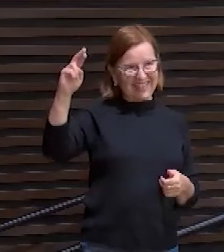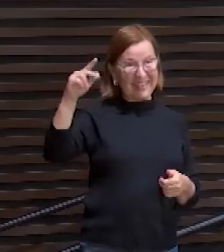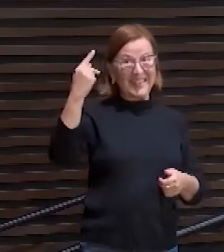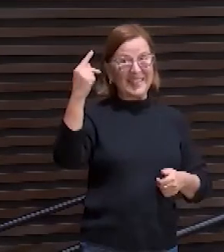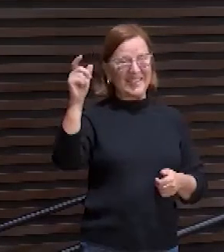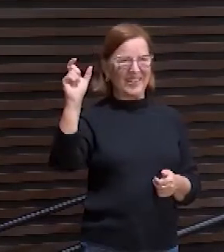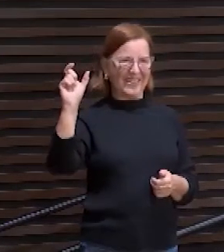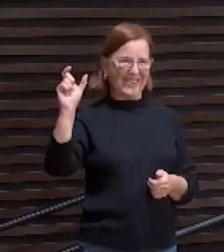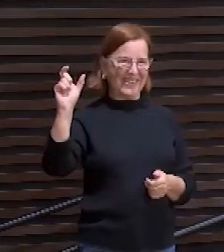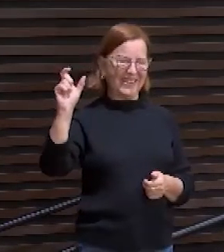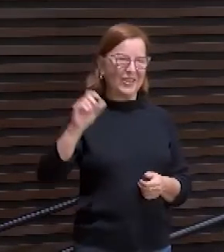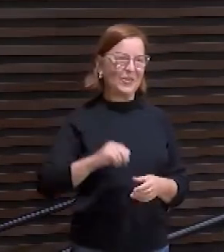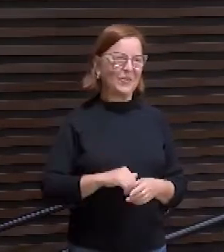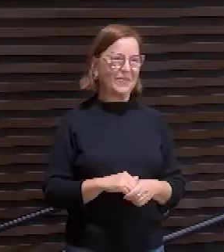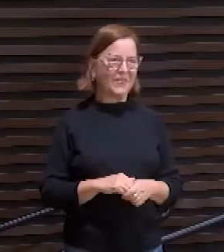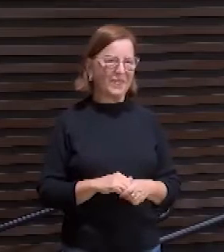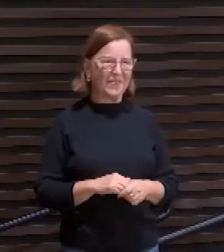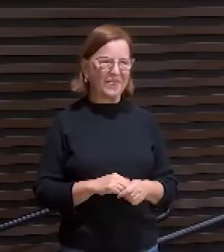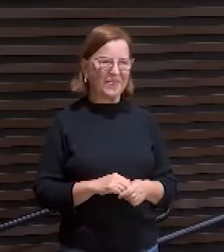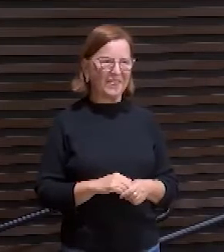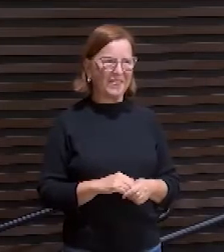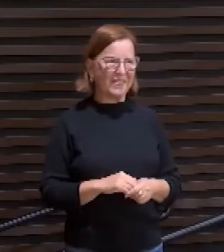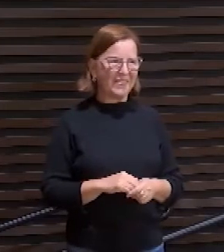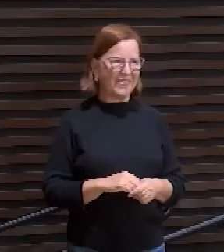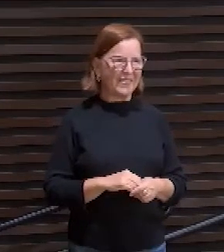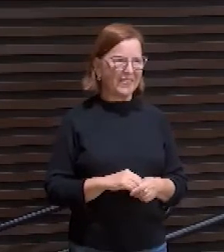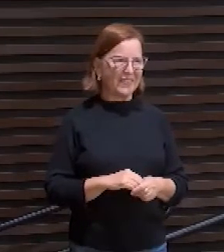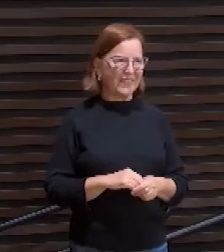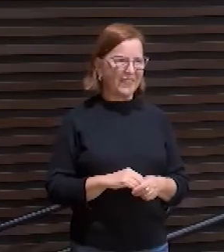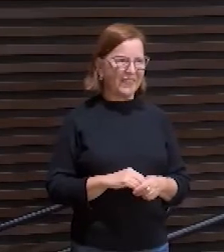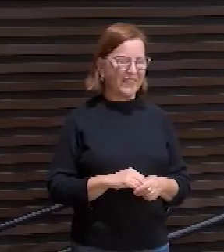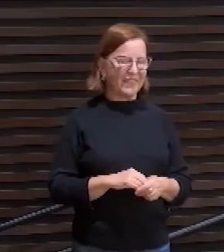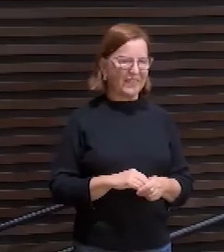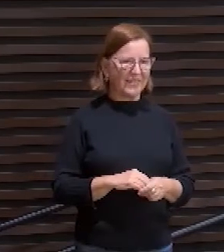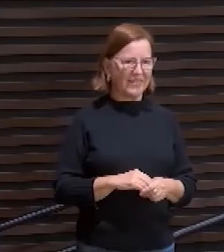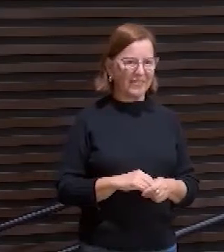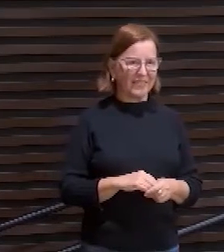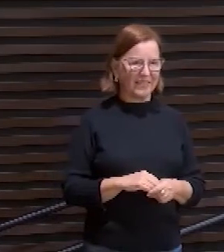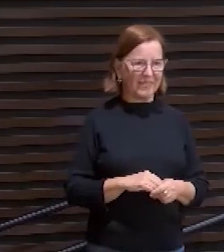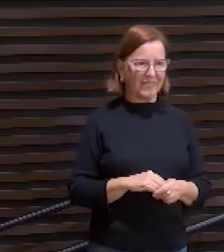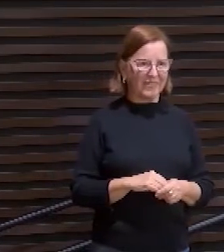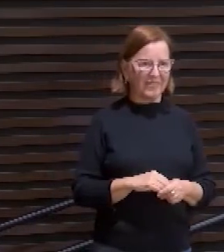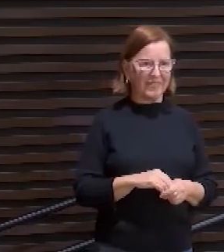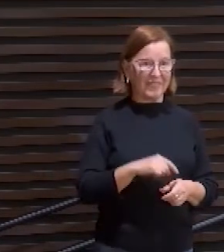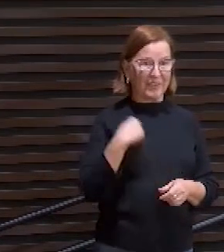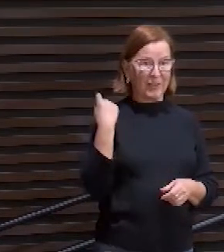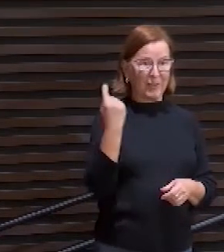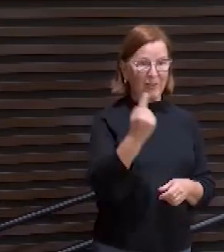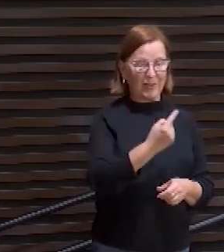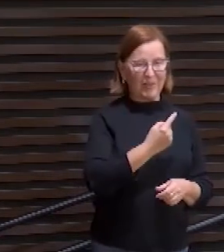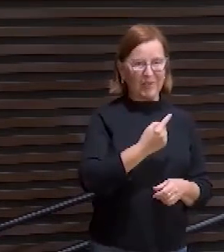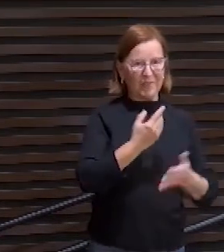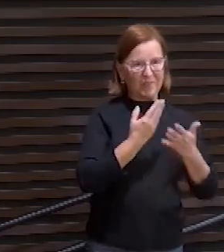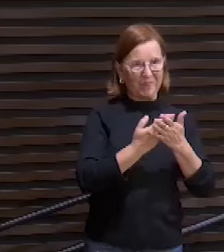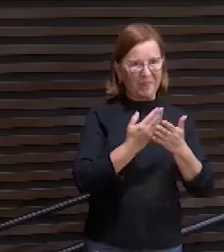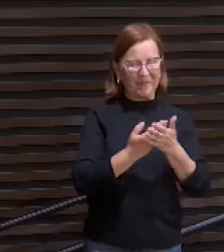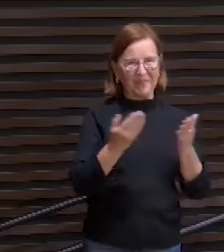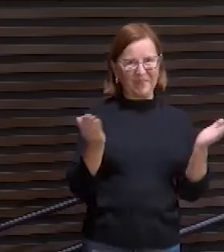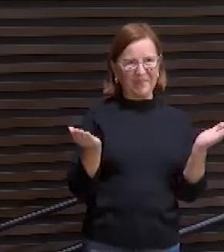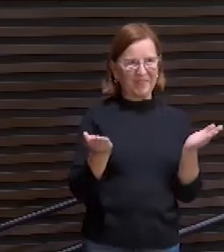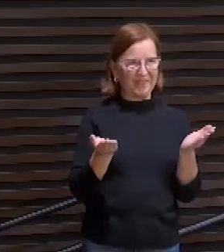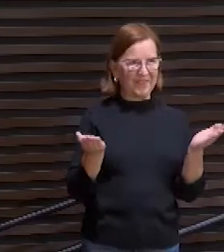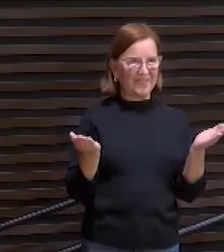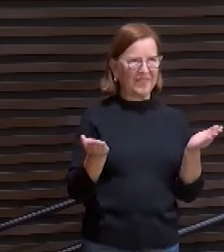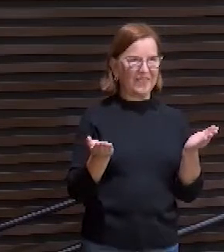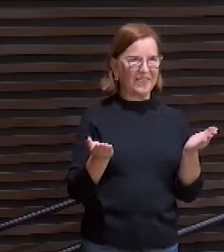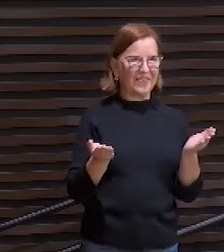palavra. E a nossa reflexão hoje,